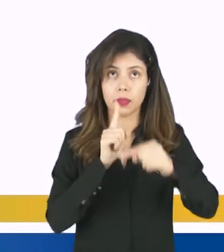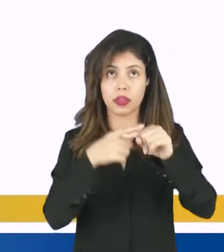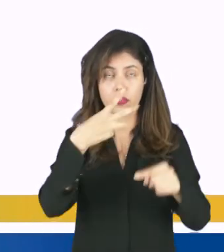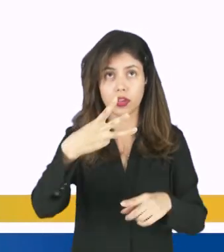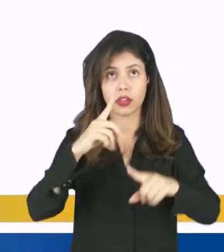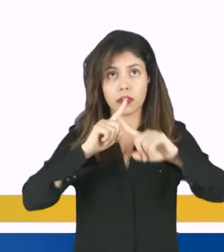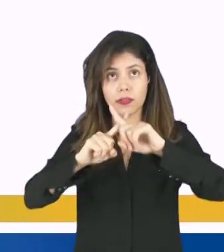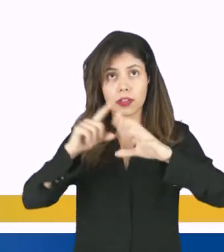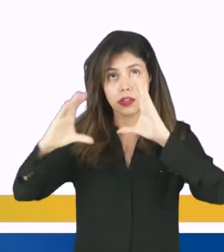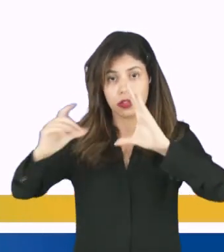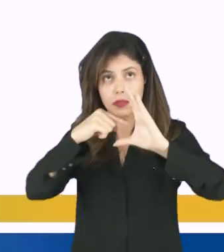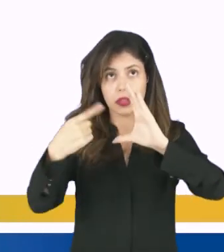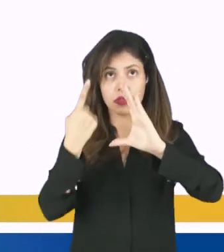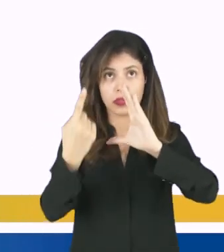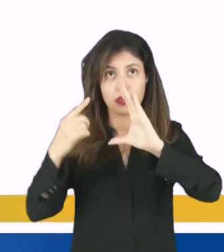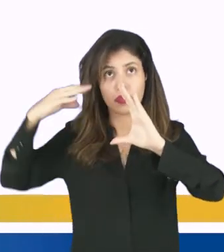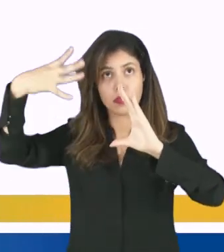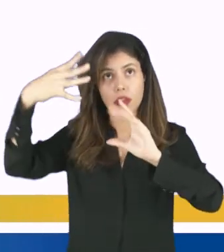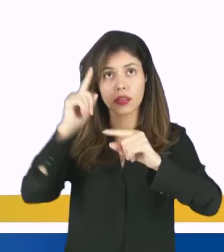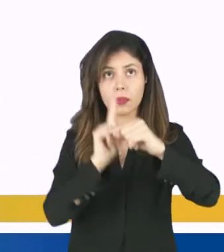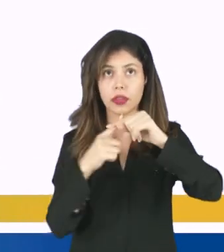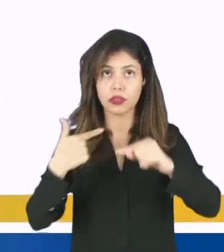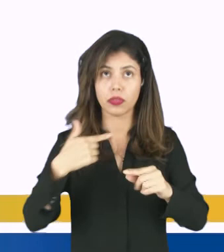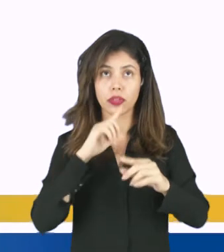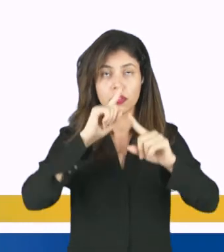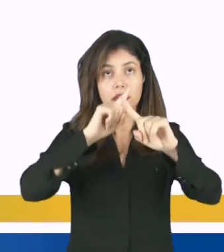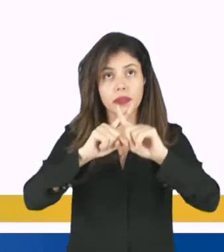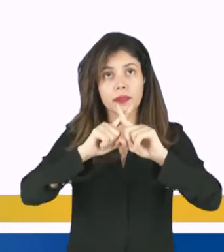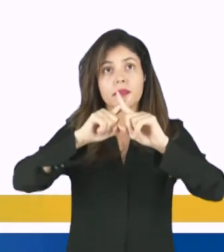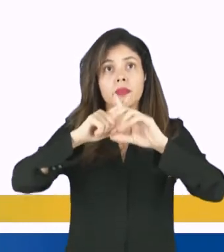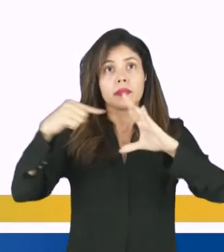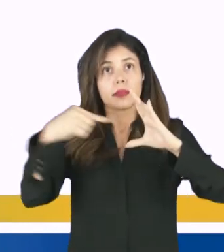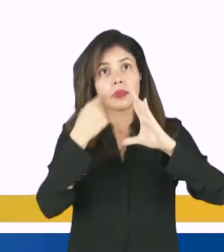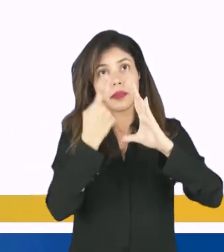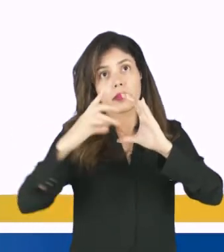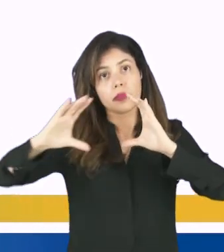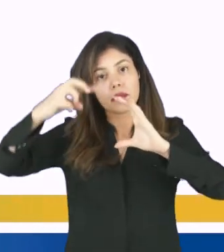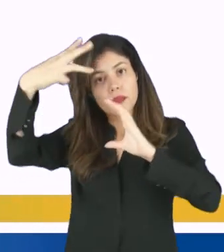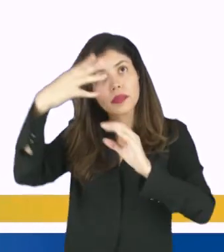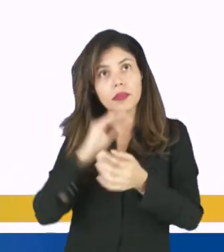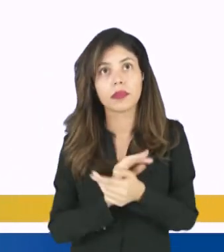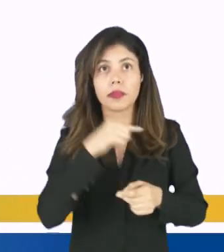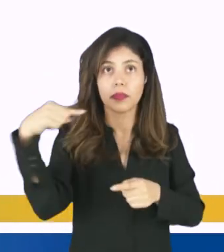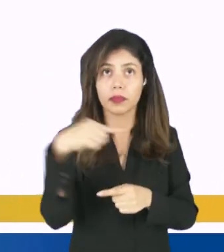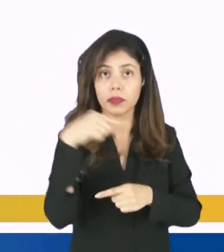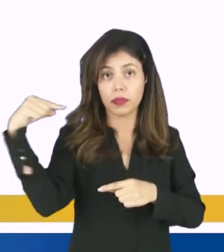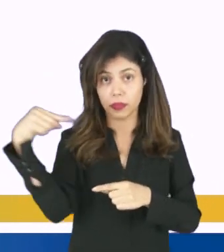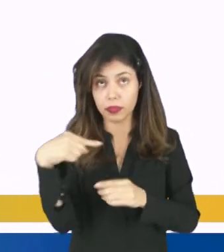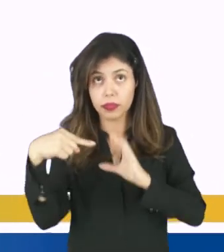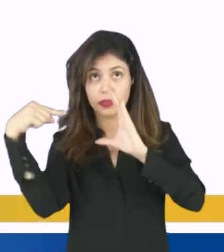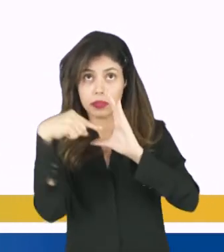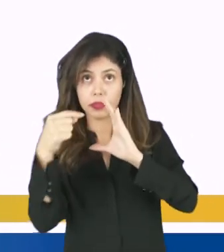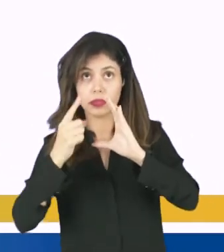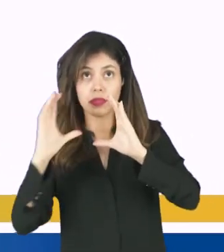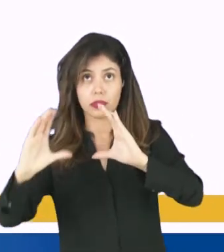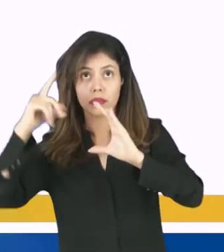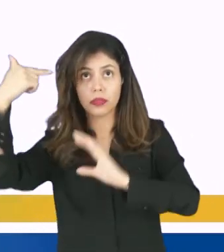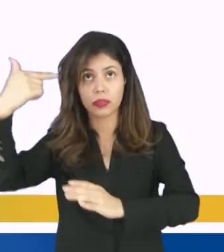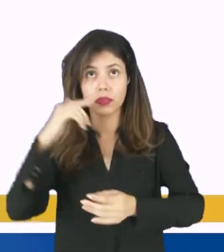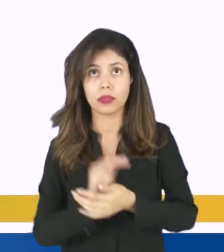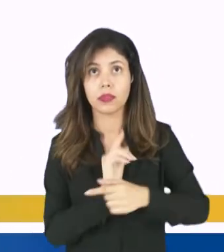sentença matemática, a minha P de menos 3 é igual a menos 64. E que esse menos 64